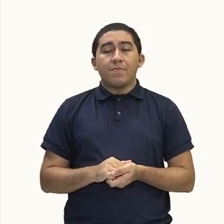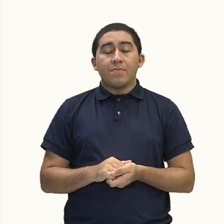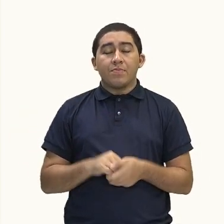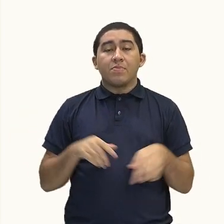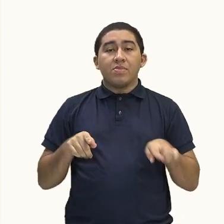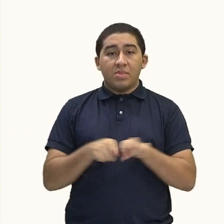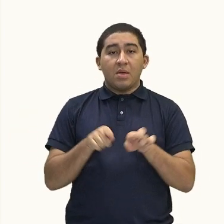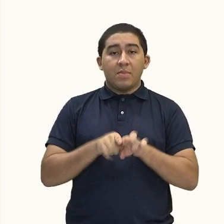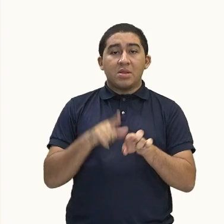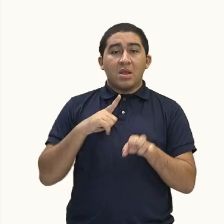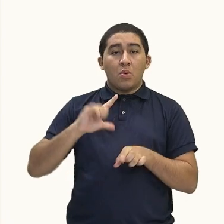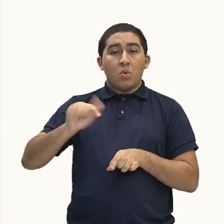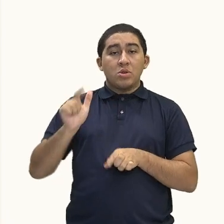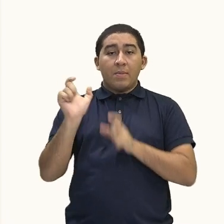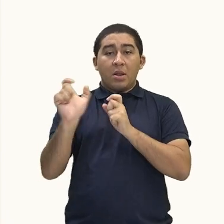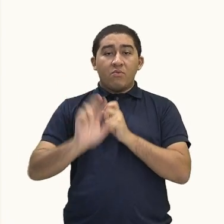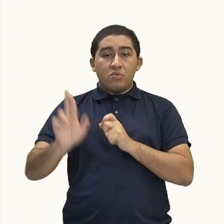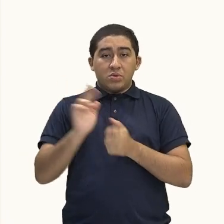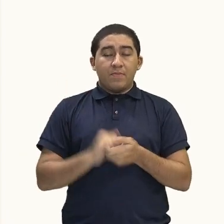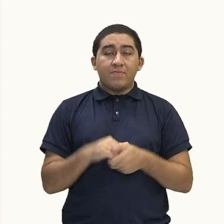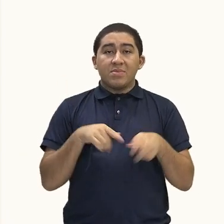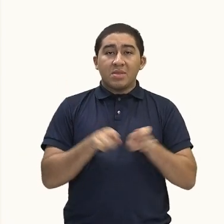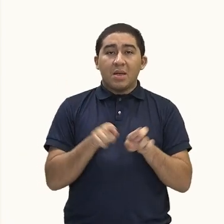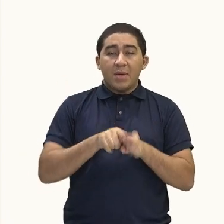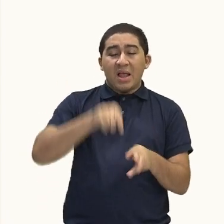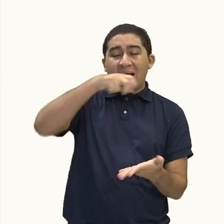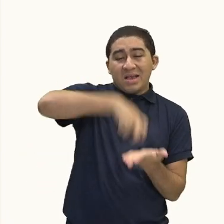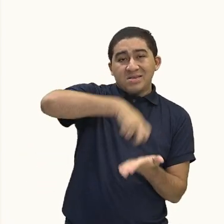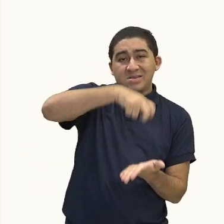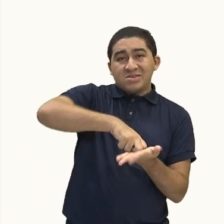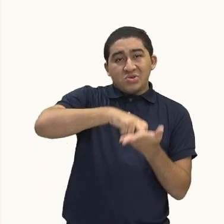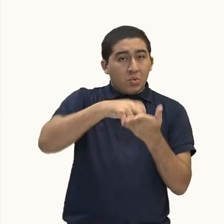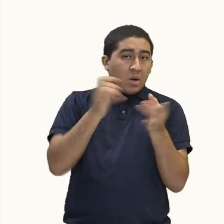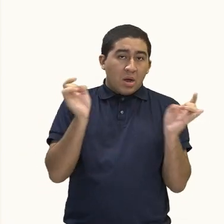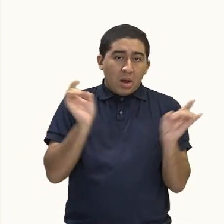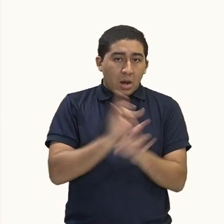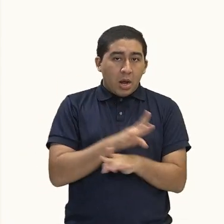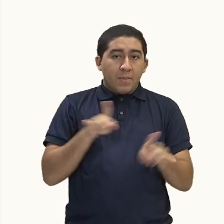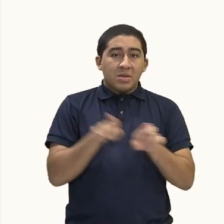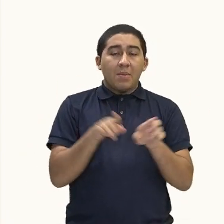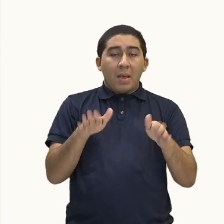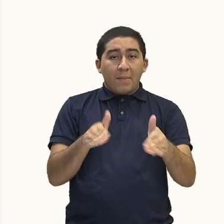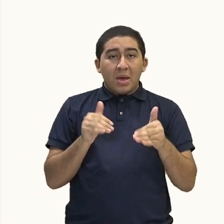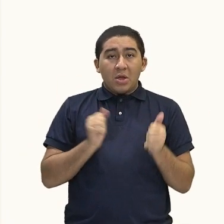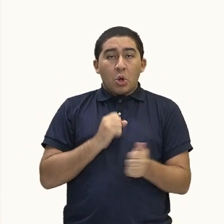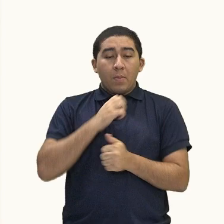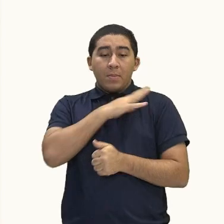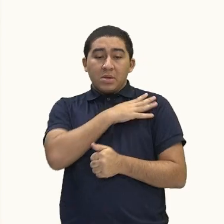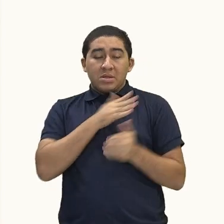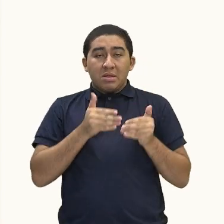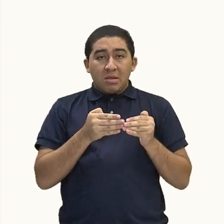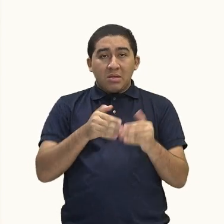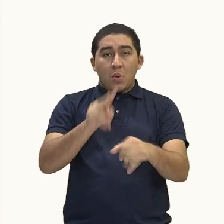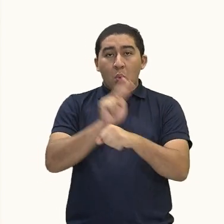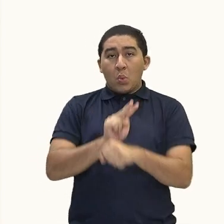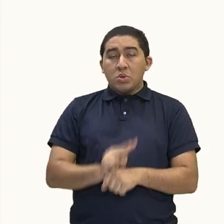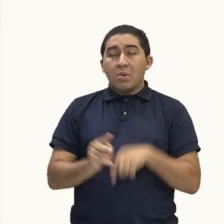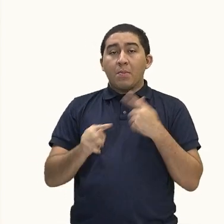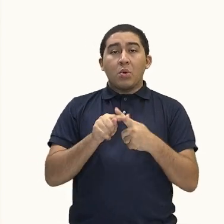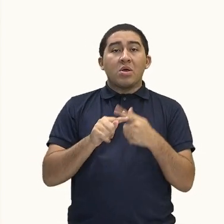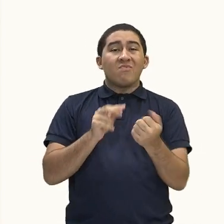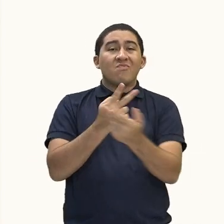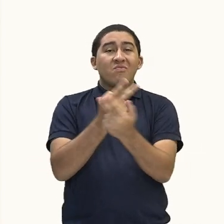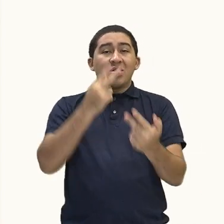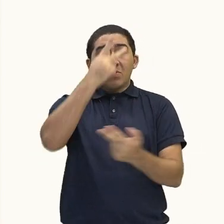salário, fim dos castigos físicos e melhor tratamento na marinha, visto que muitos desses marinheiros